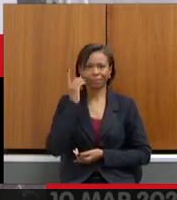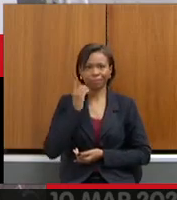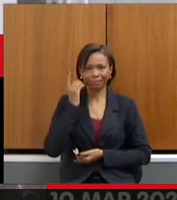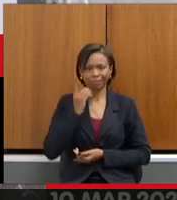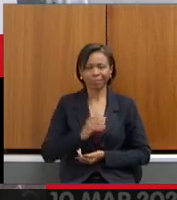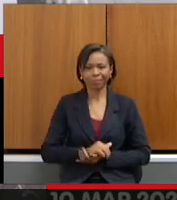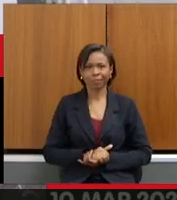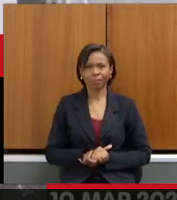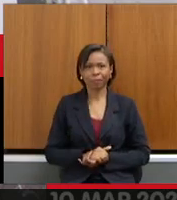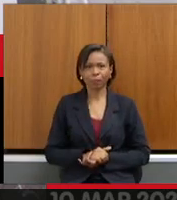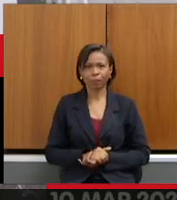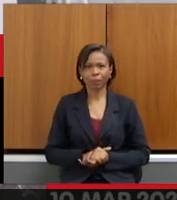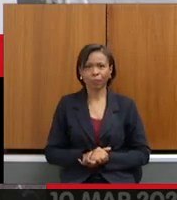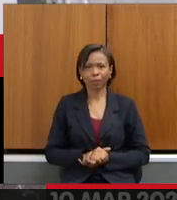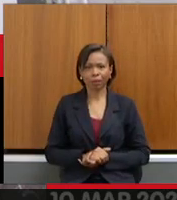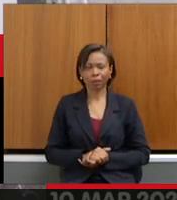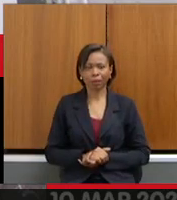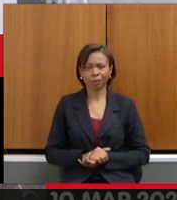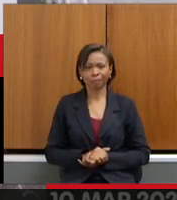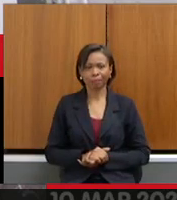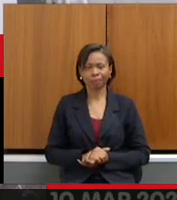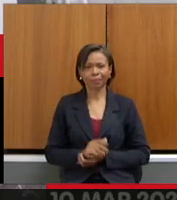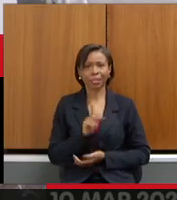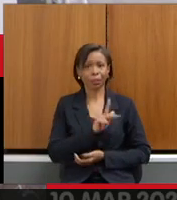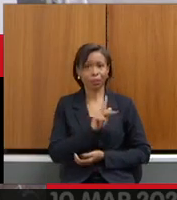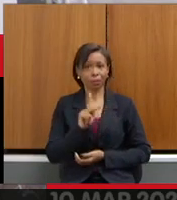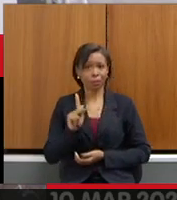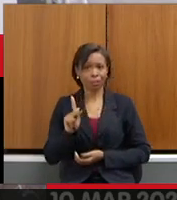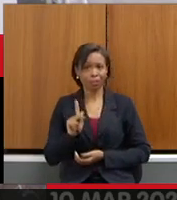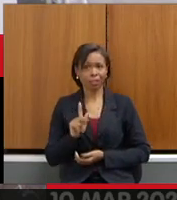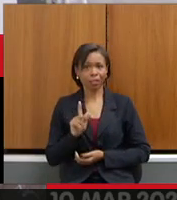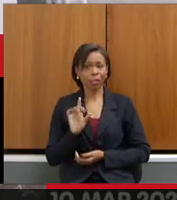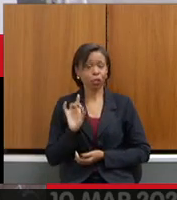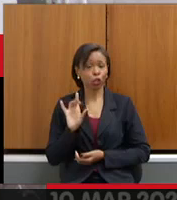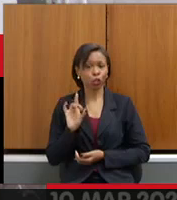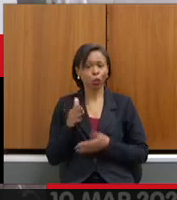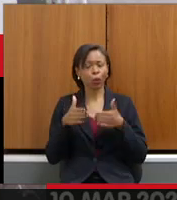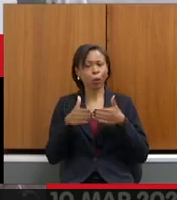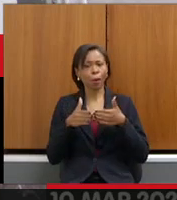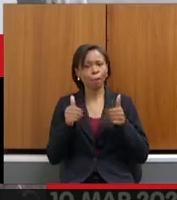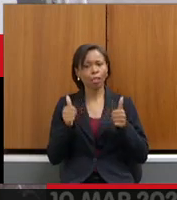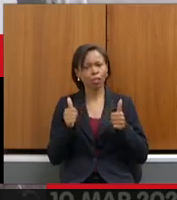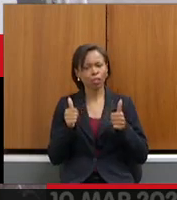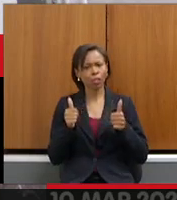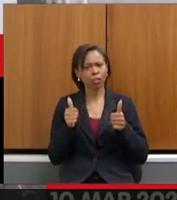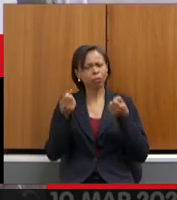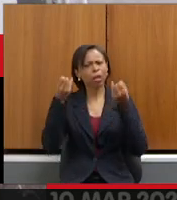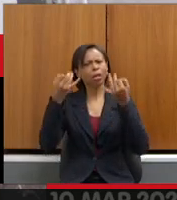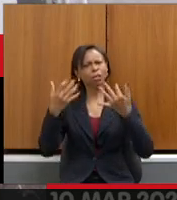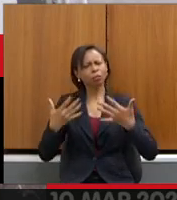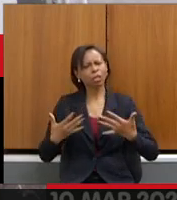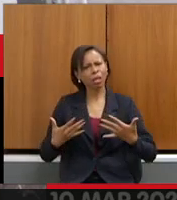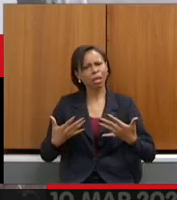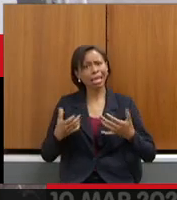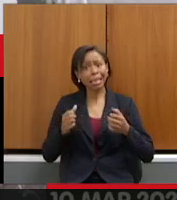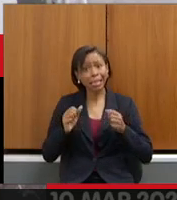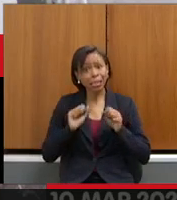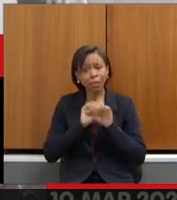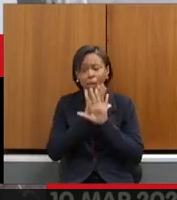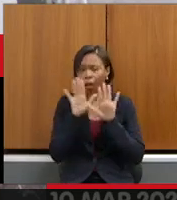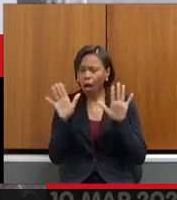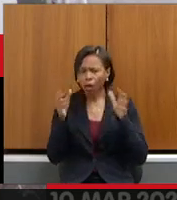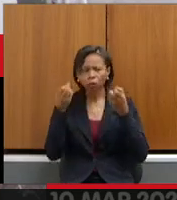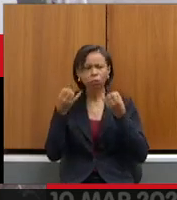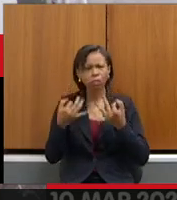eo Presidente é eu gostaria de apenas pedir uma clareza na resposta do secretário